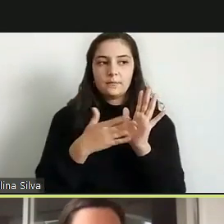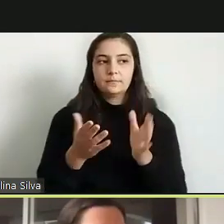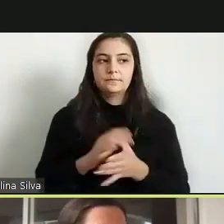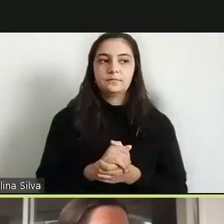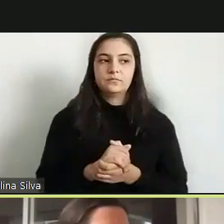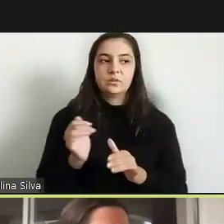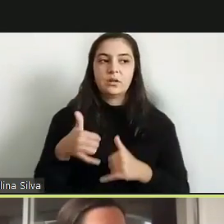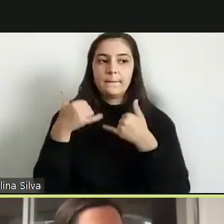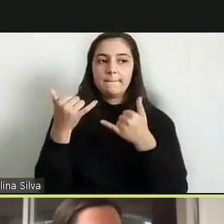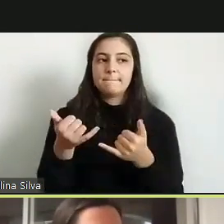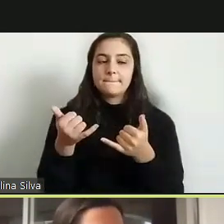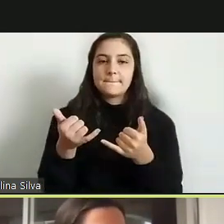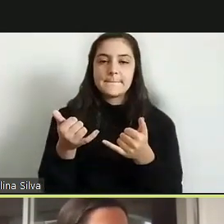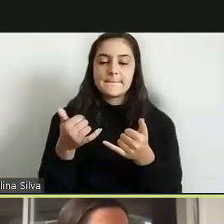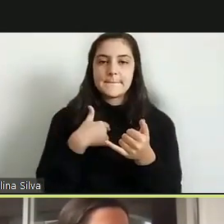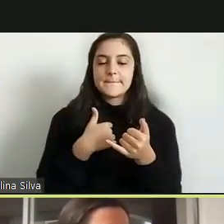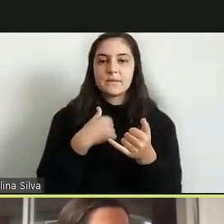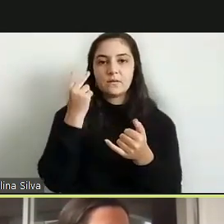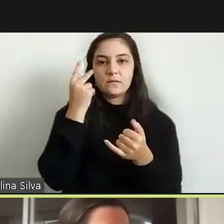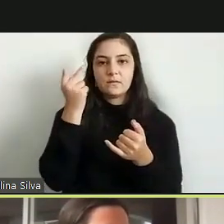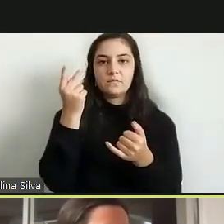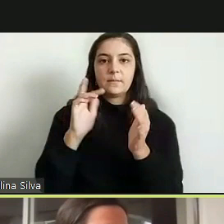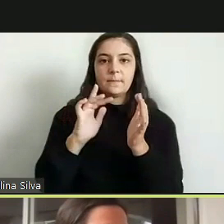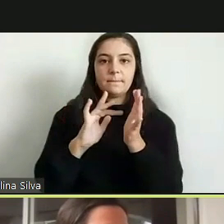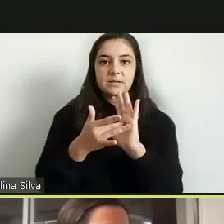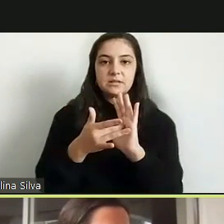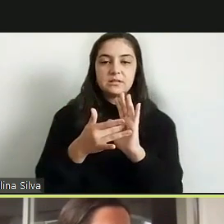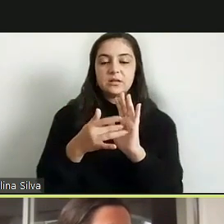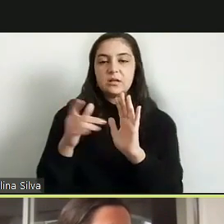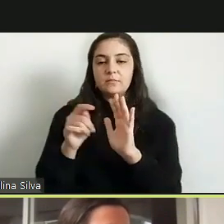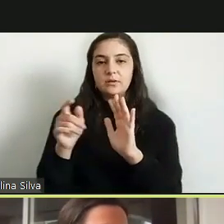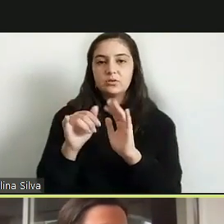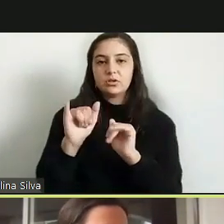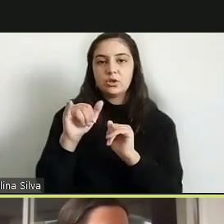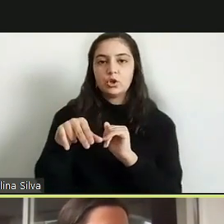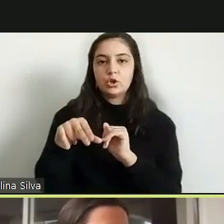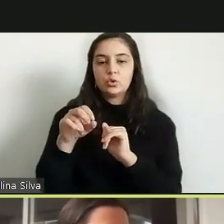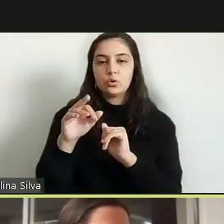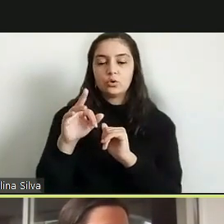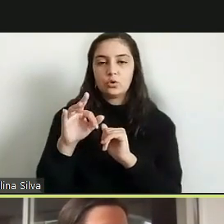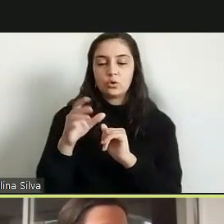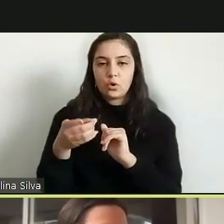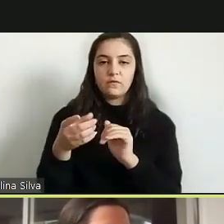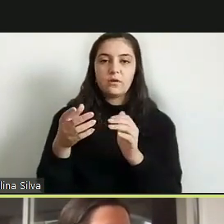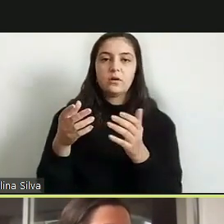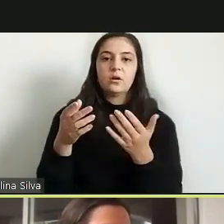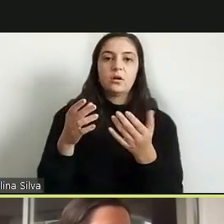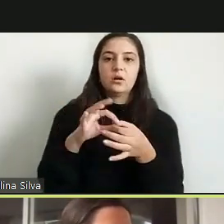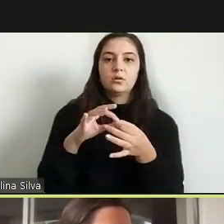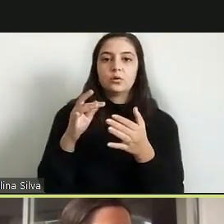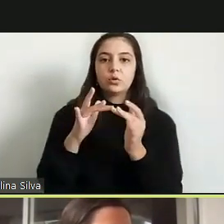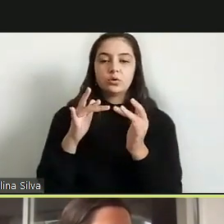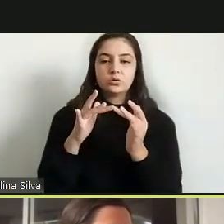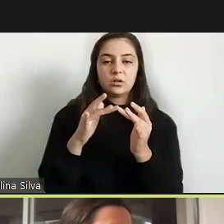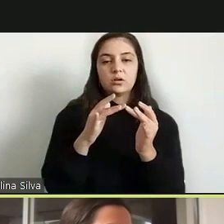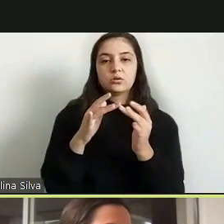disso, ainda fui viver para o Brasil uns meses, com o programa do Inove Contacto, envolvi-me em muitos projetos de desenvolvimento local, alguns deles fora